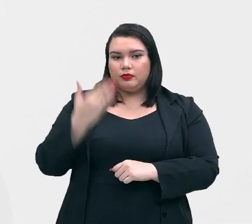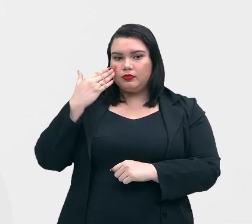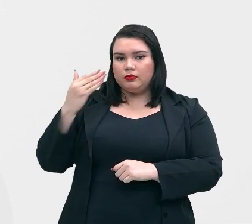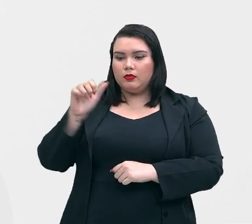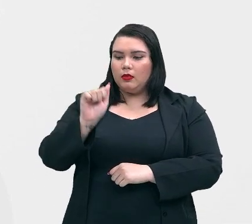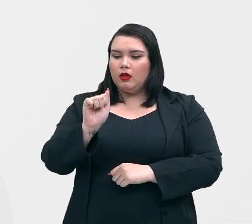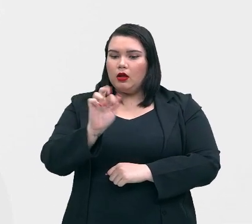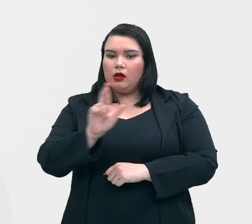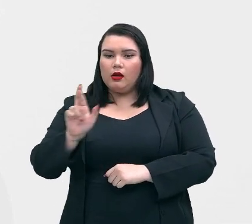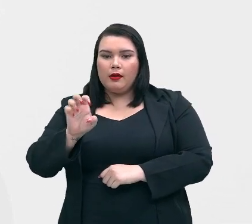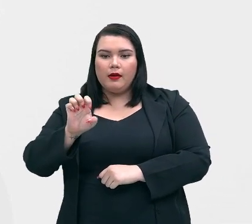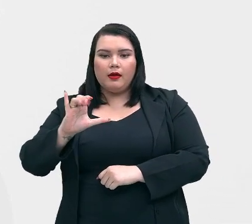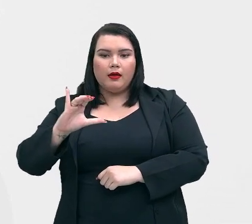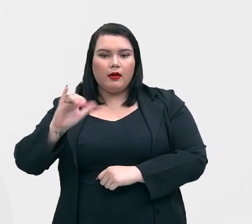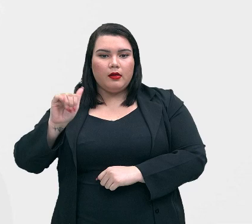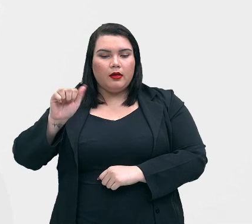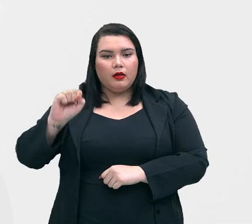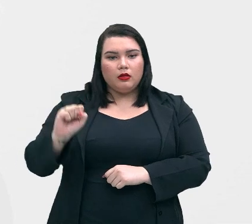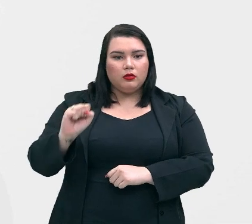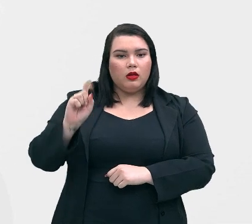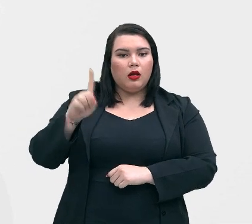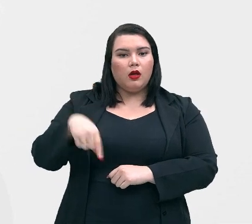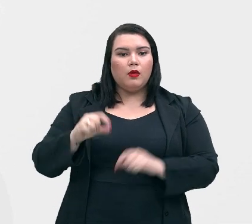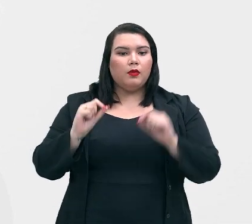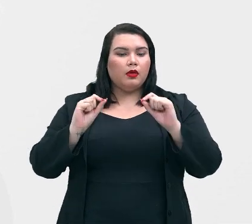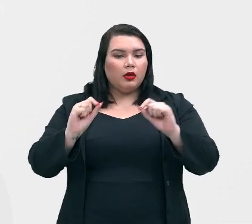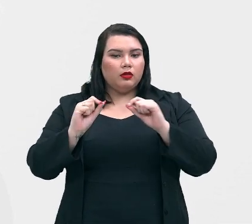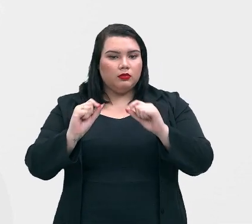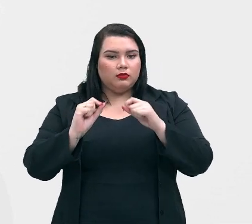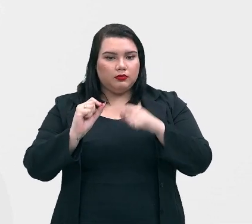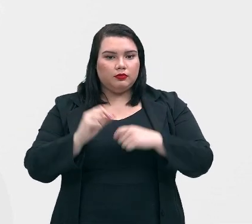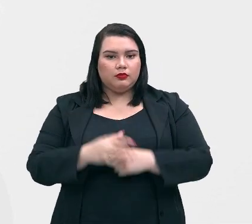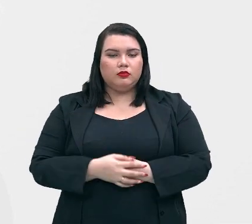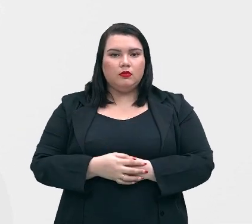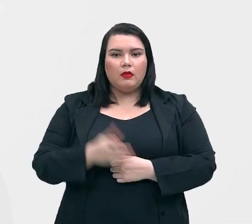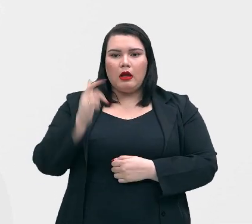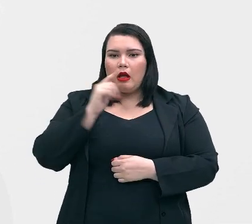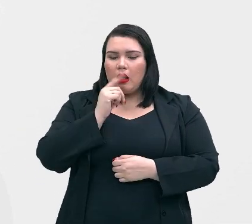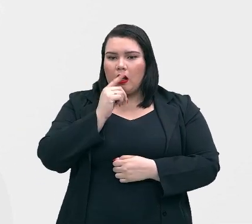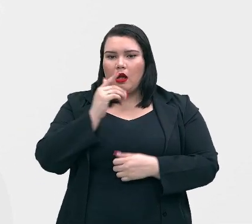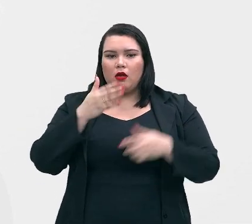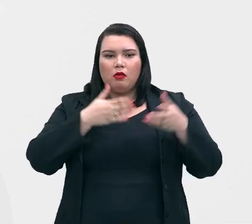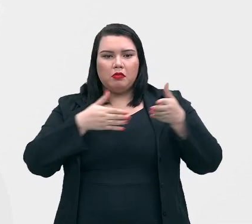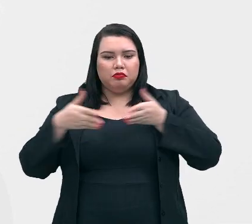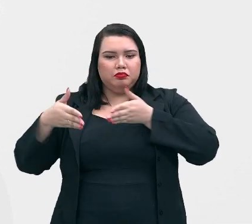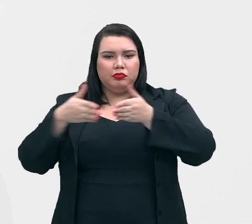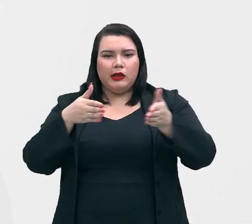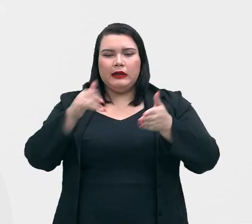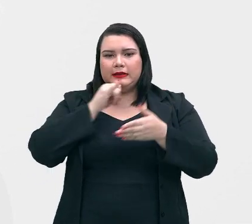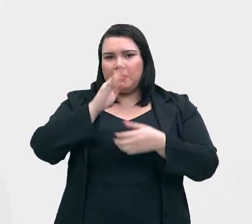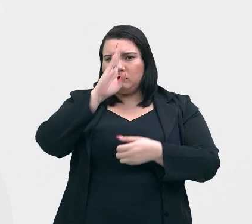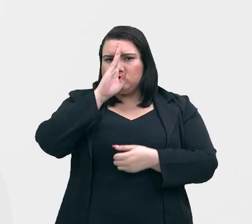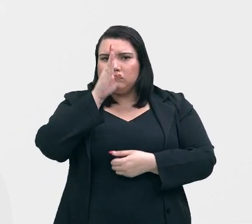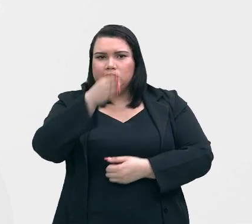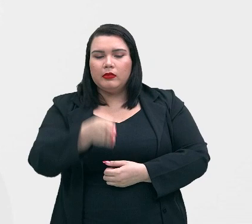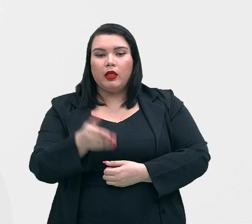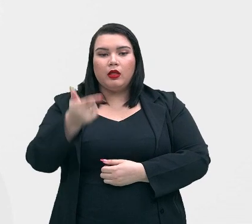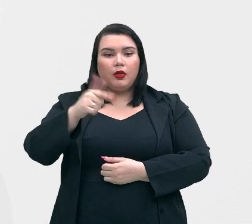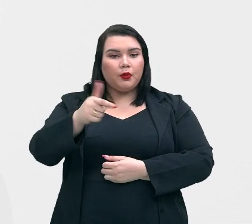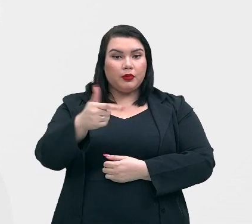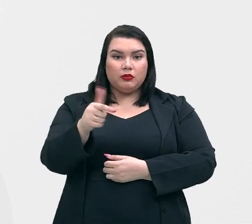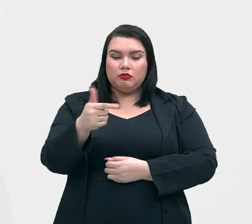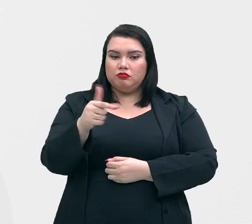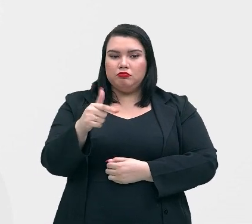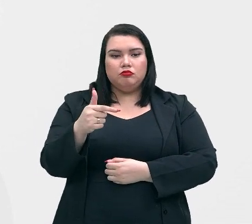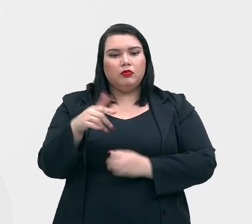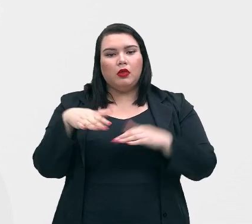as arreicas. As arreicas, gente, são as bacias onde as águas elas não vão para nenhum, não tem um direcionamento, lugar específico.